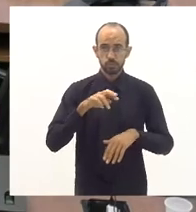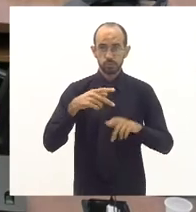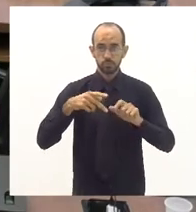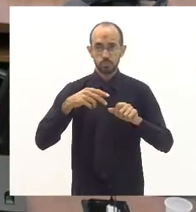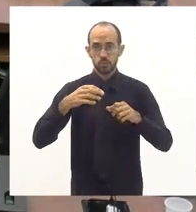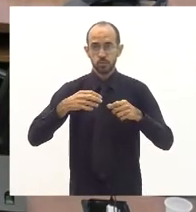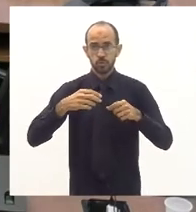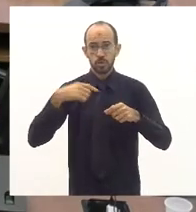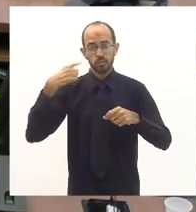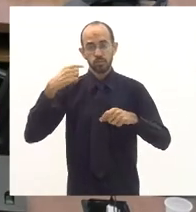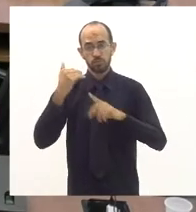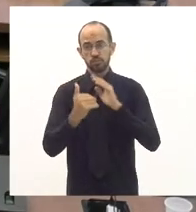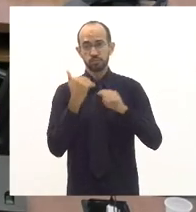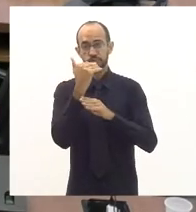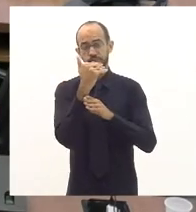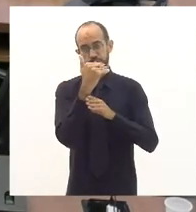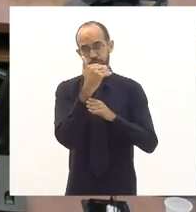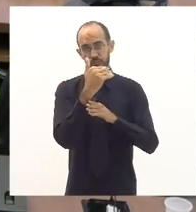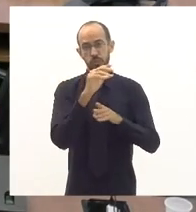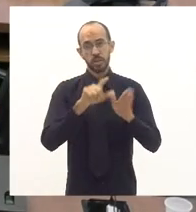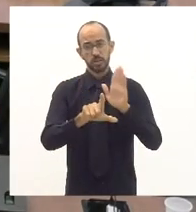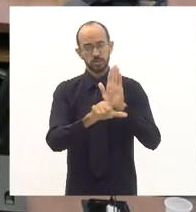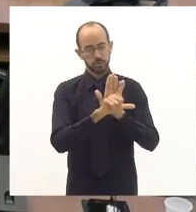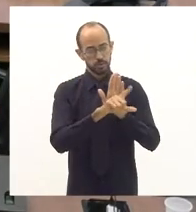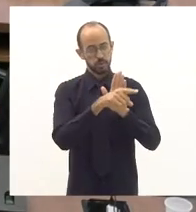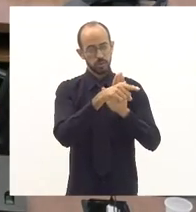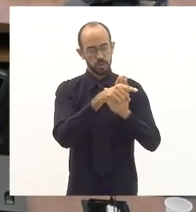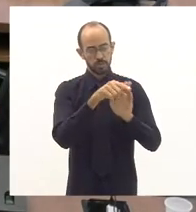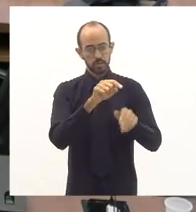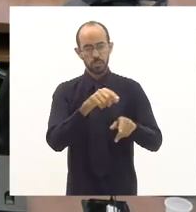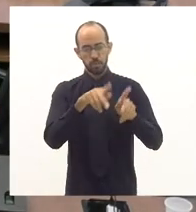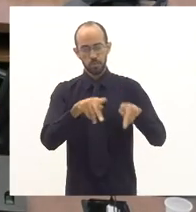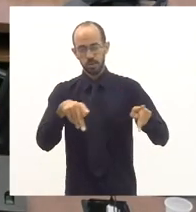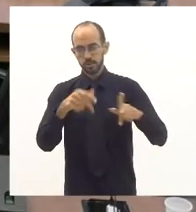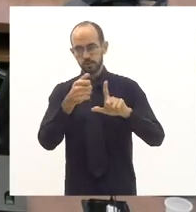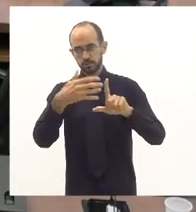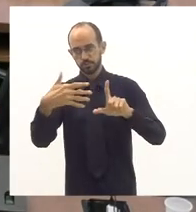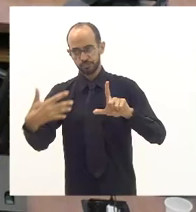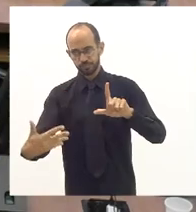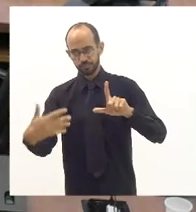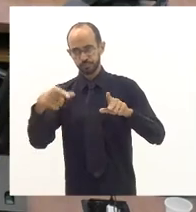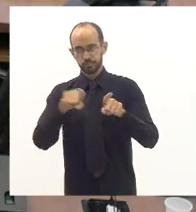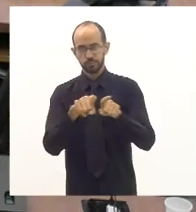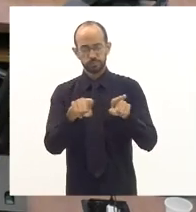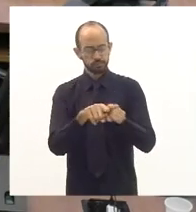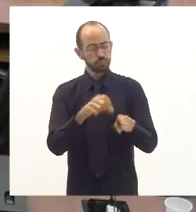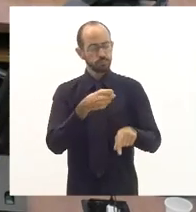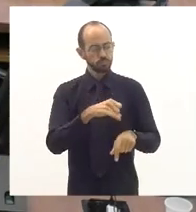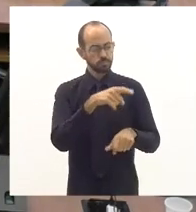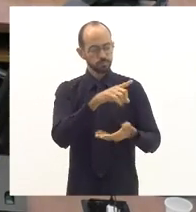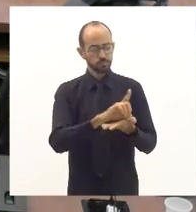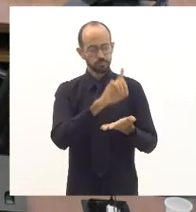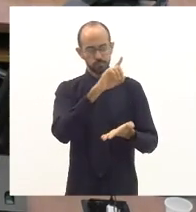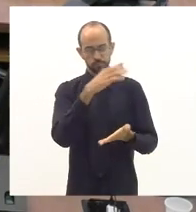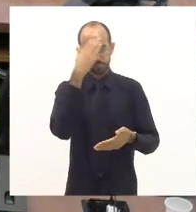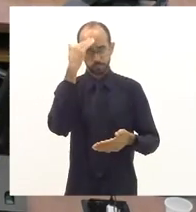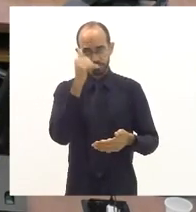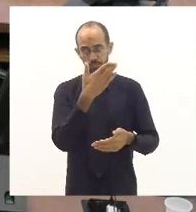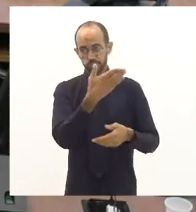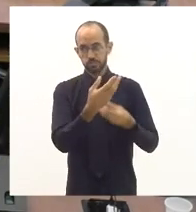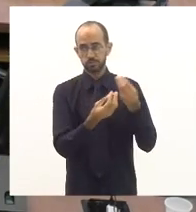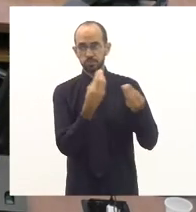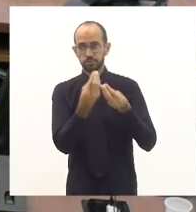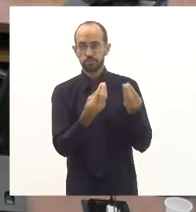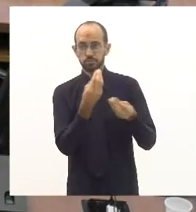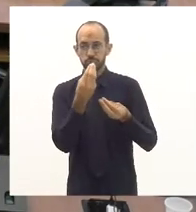que abrangem a população LGBT, e também se a doutora sabe qual é o entendimento hoje no MP em relação